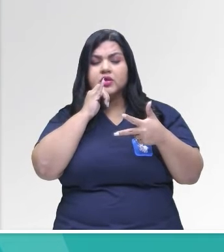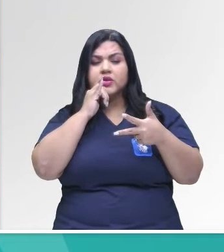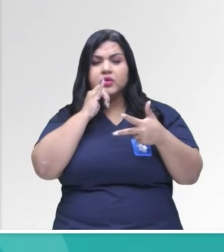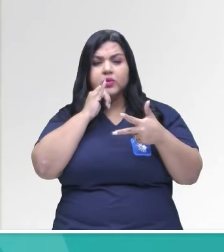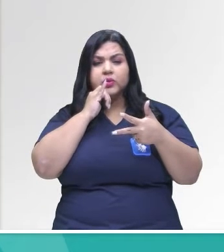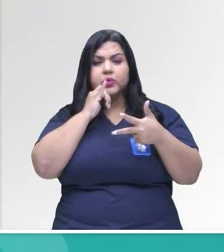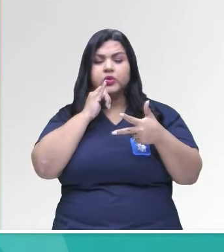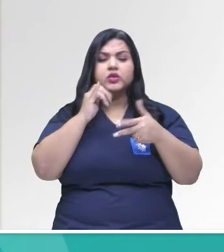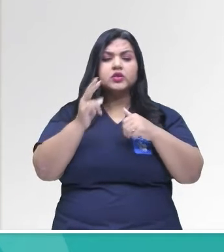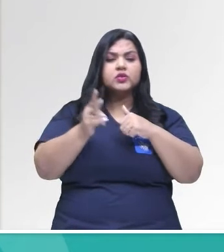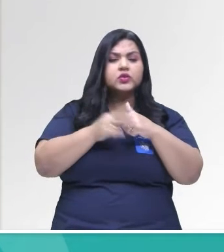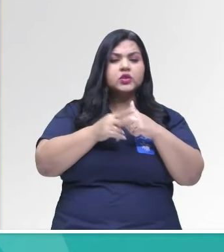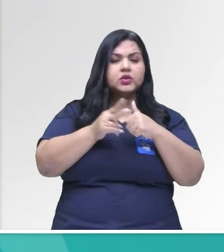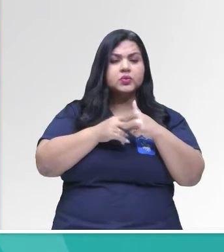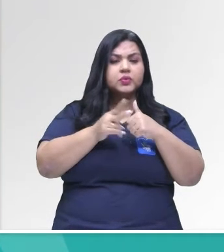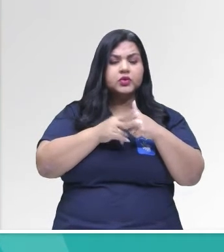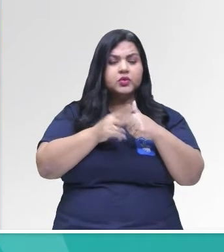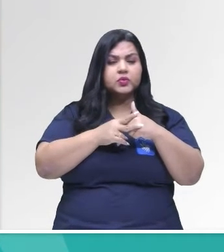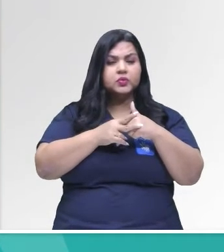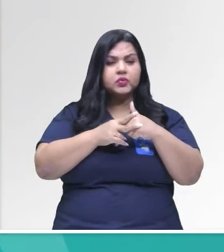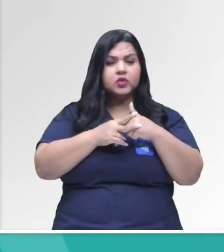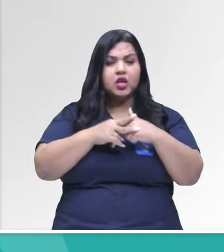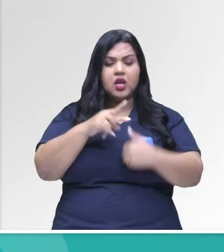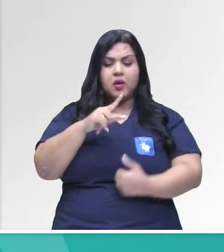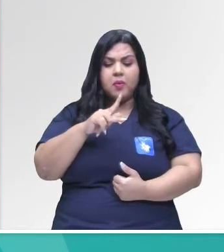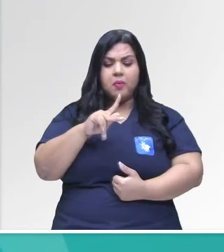participles. Esses participles aqui são